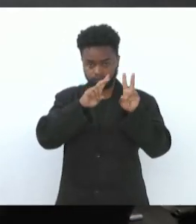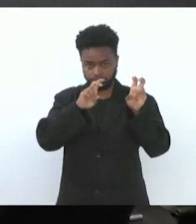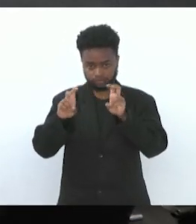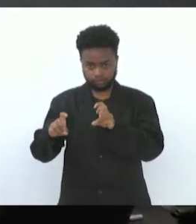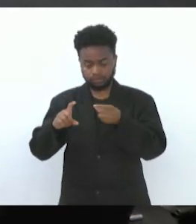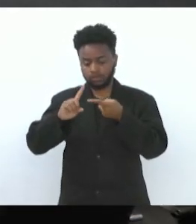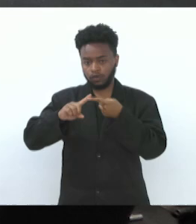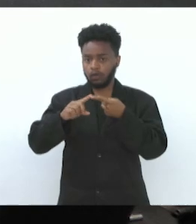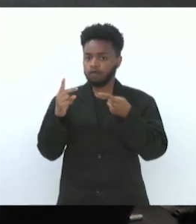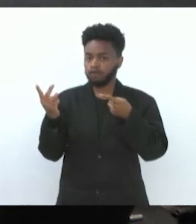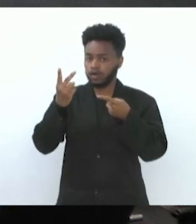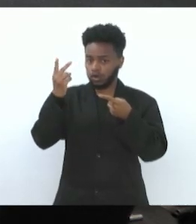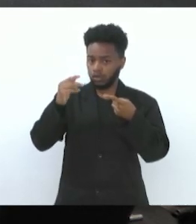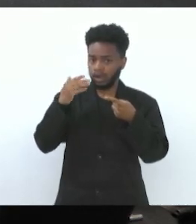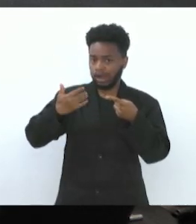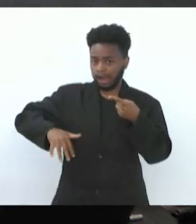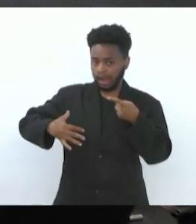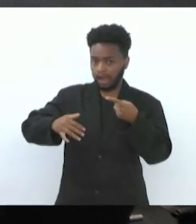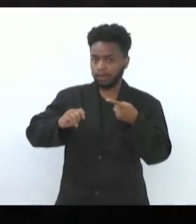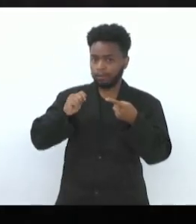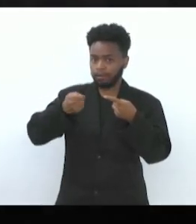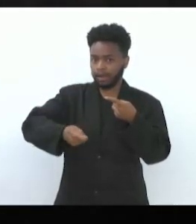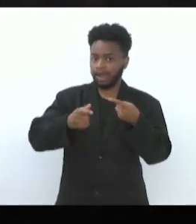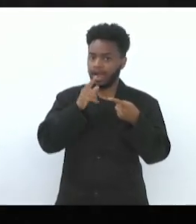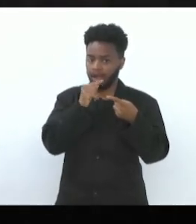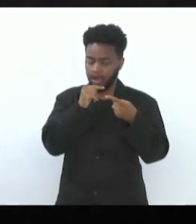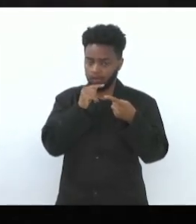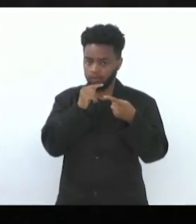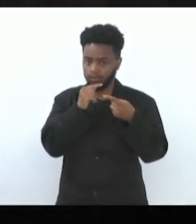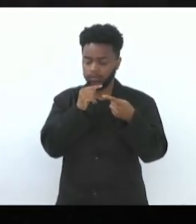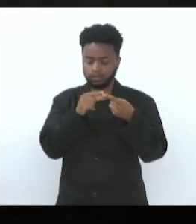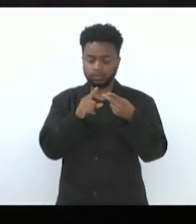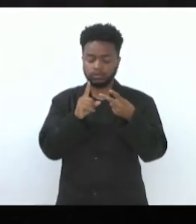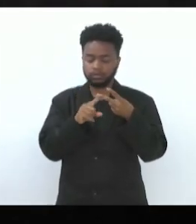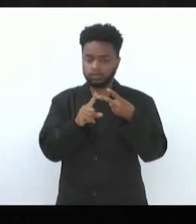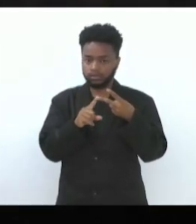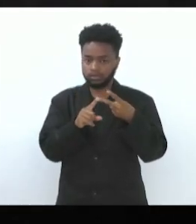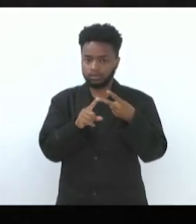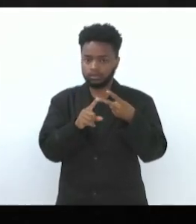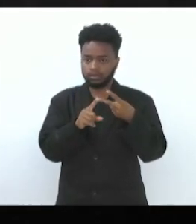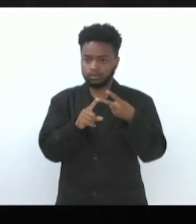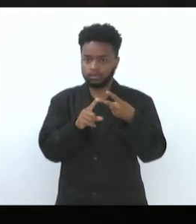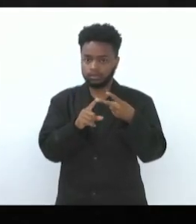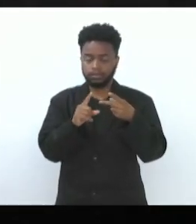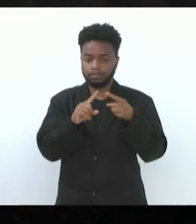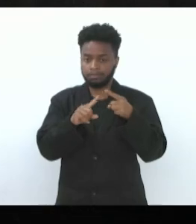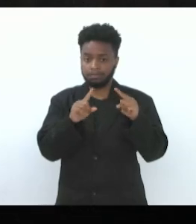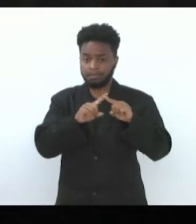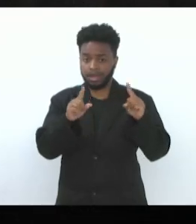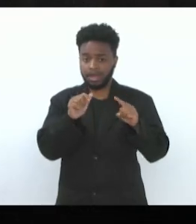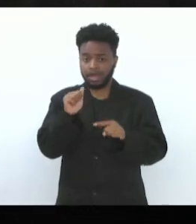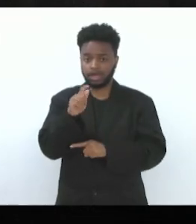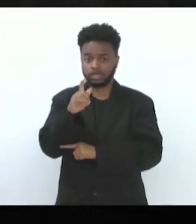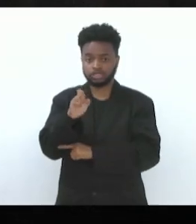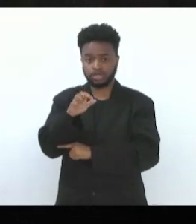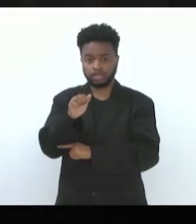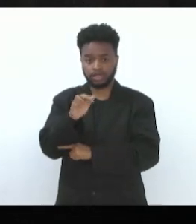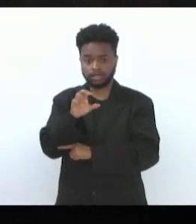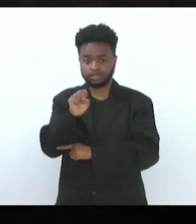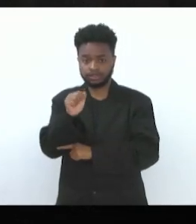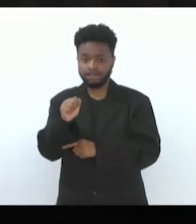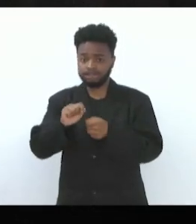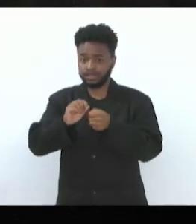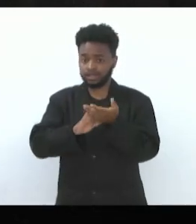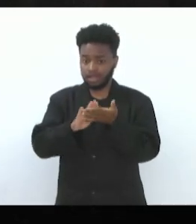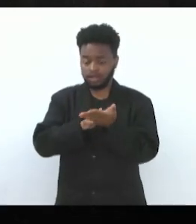valor absurdo da tarifa de água e esgoto que nós estamos pagando, e que a Genesa nada faz, como também a questão da falta d'água,